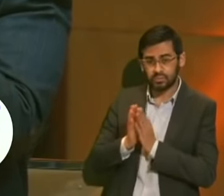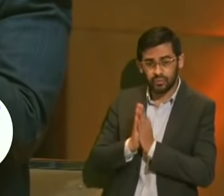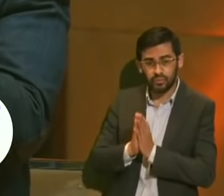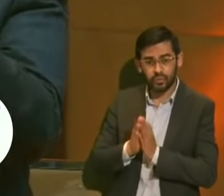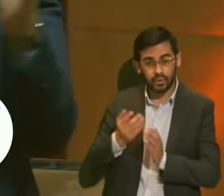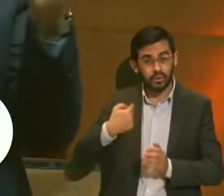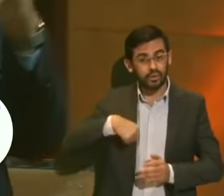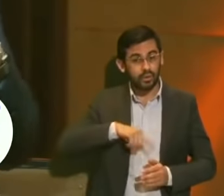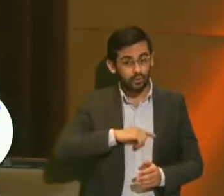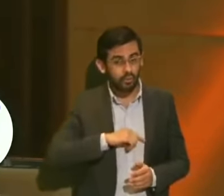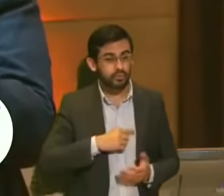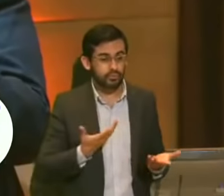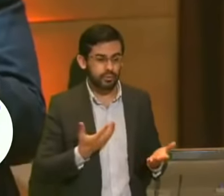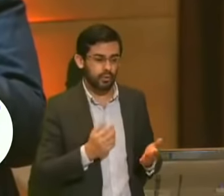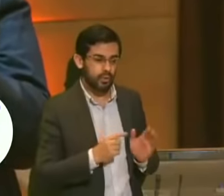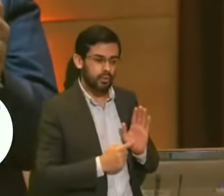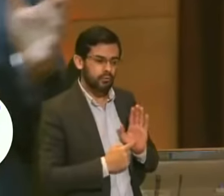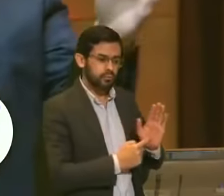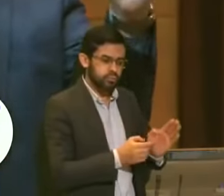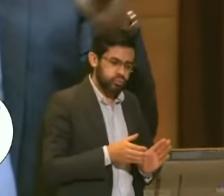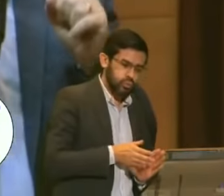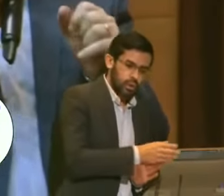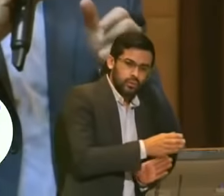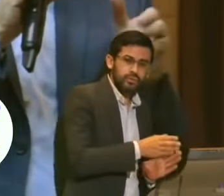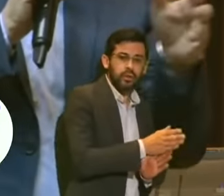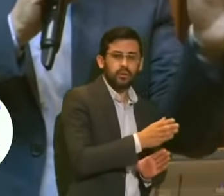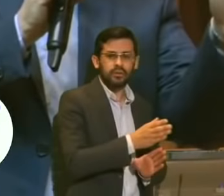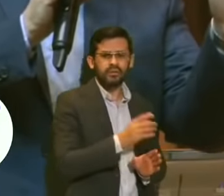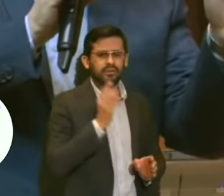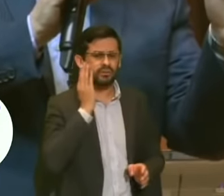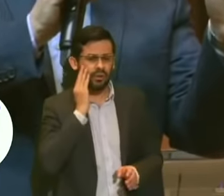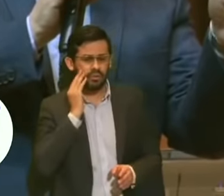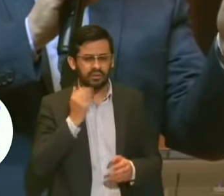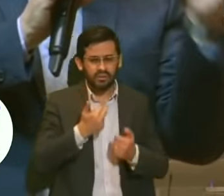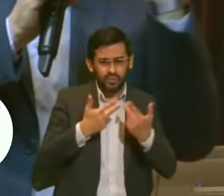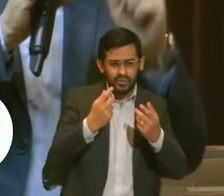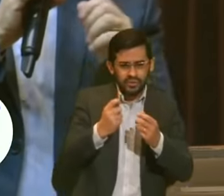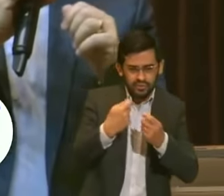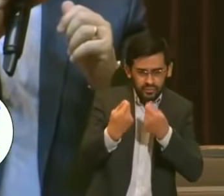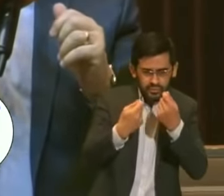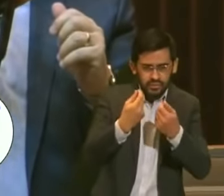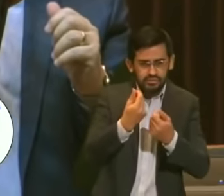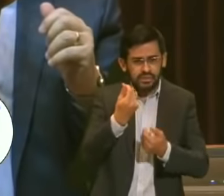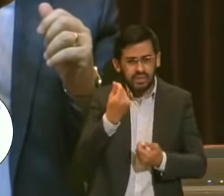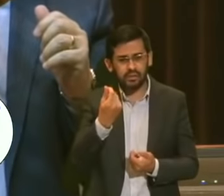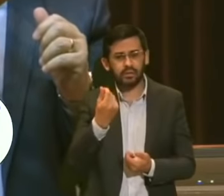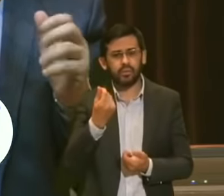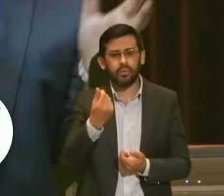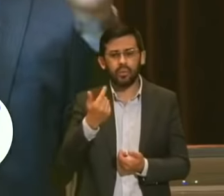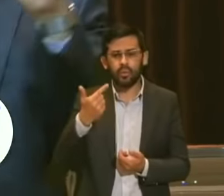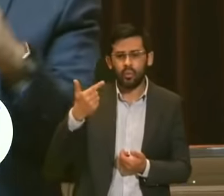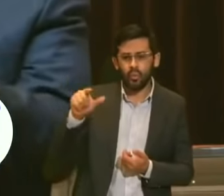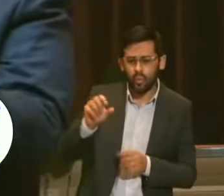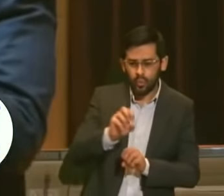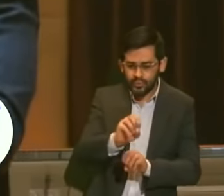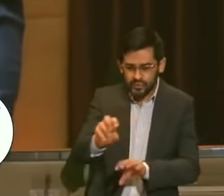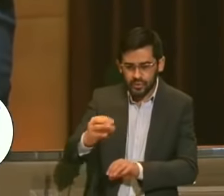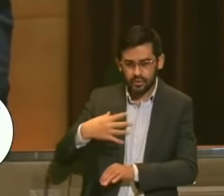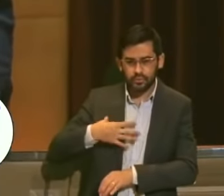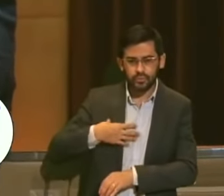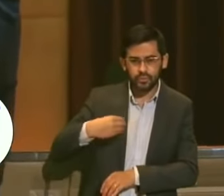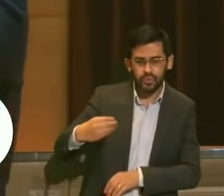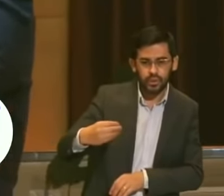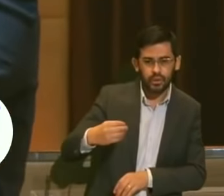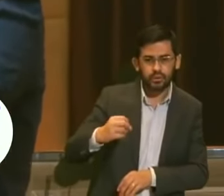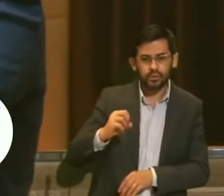E a gente vai pegar um dos programas. Olha, eu preciso de ajuda na área financeira, eu preciso de ajuda na área de educação dos meus